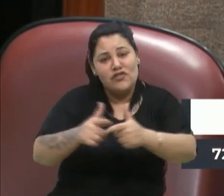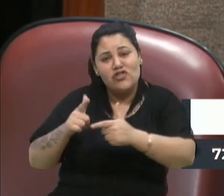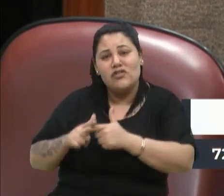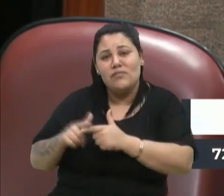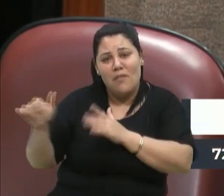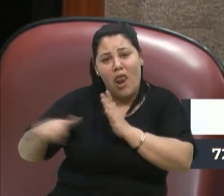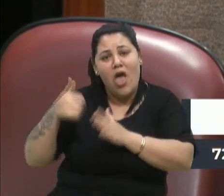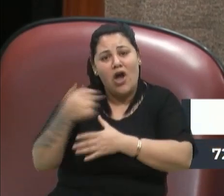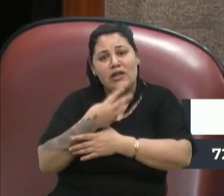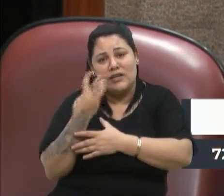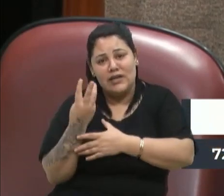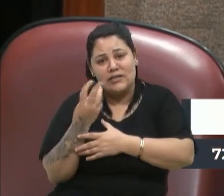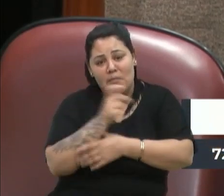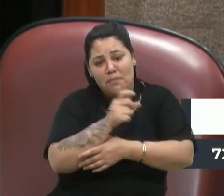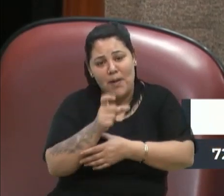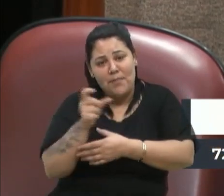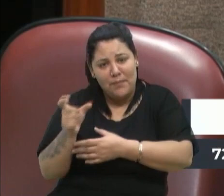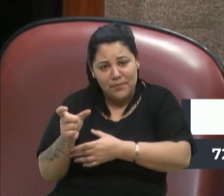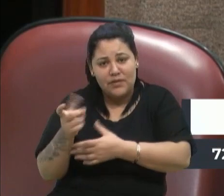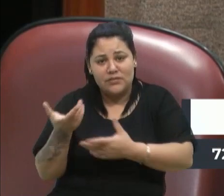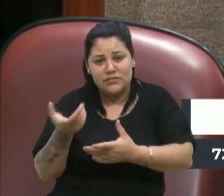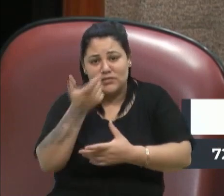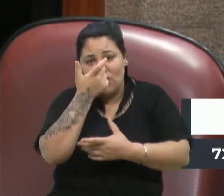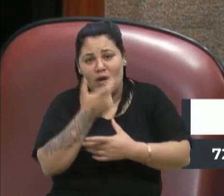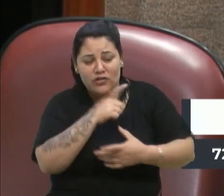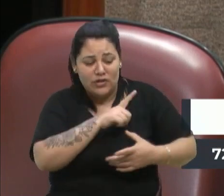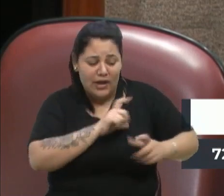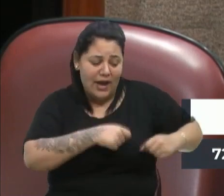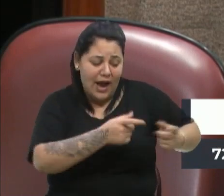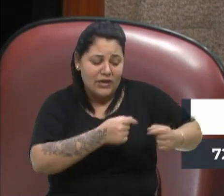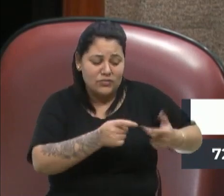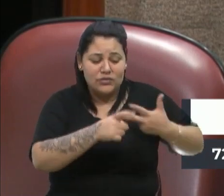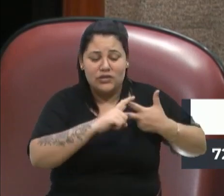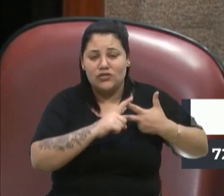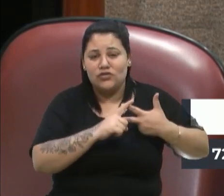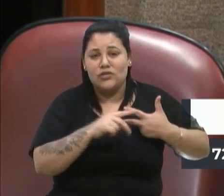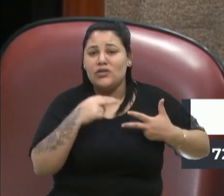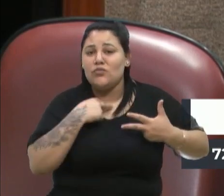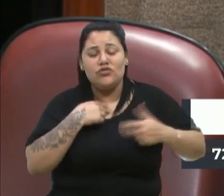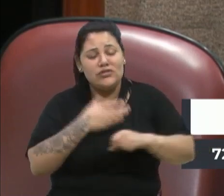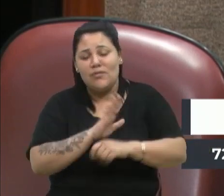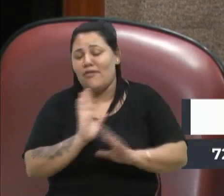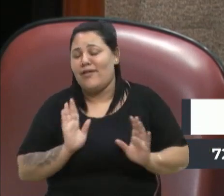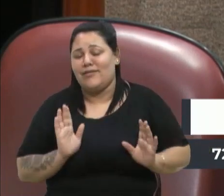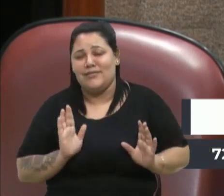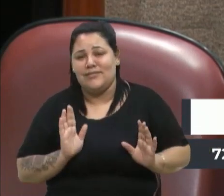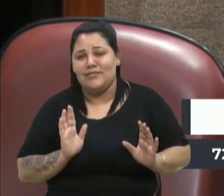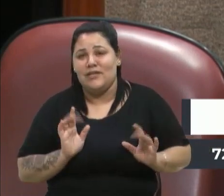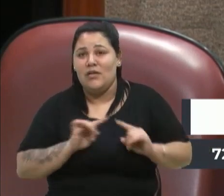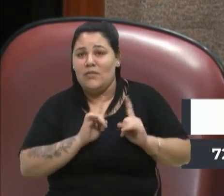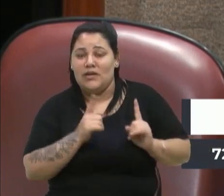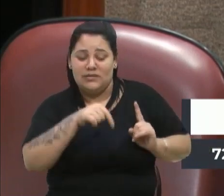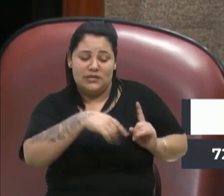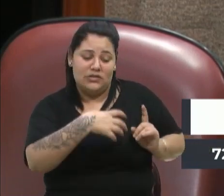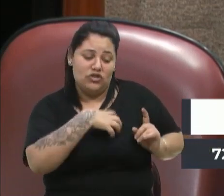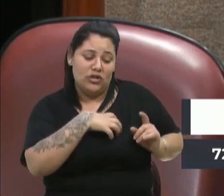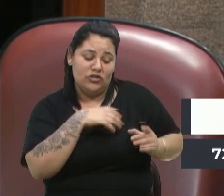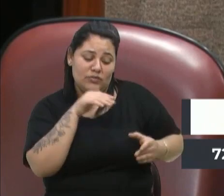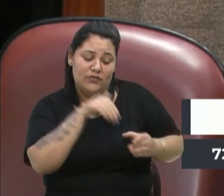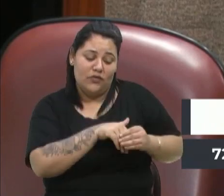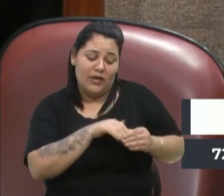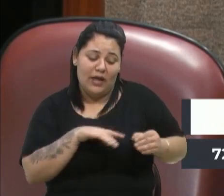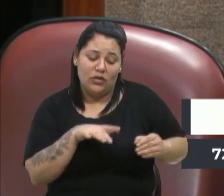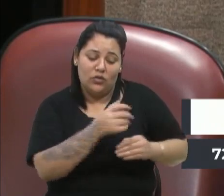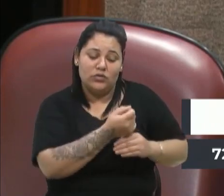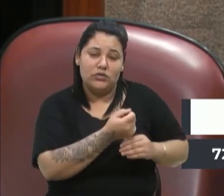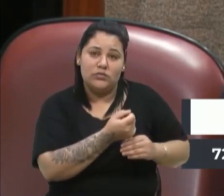que são que geram cursos por executivo e que não poderiam ser aprovadas mas desse formato a gente tem que voltar todas então